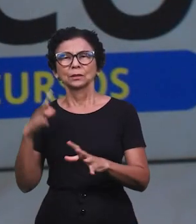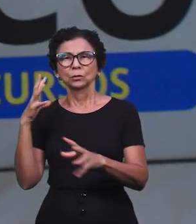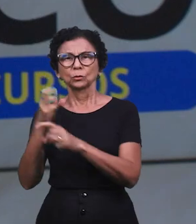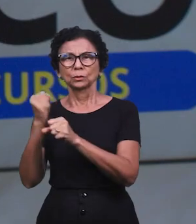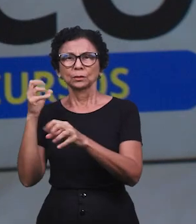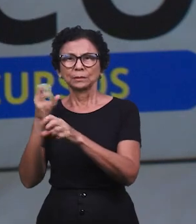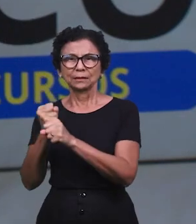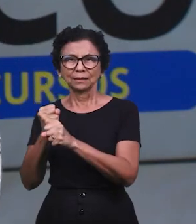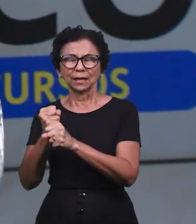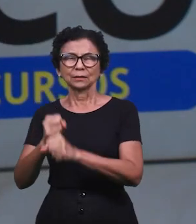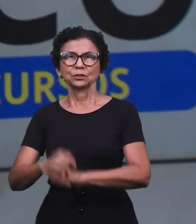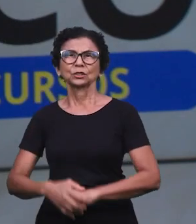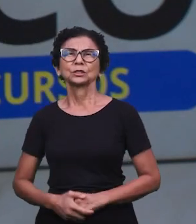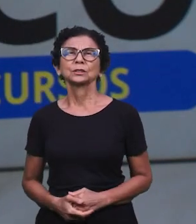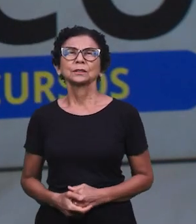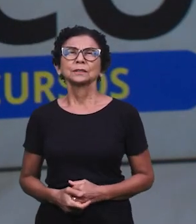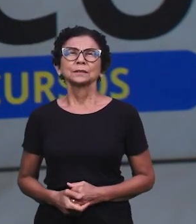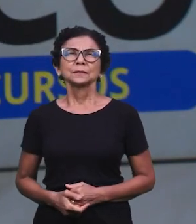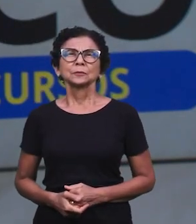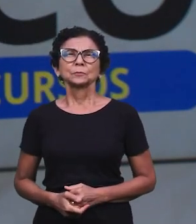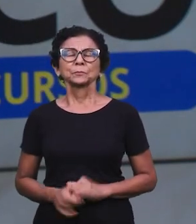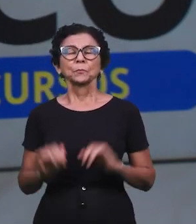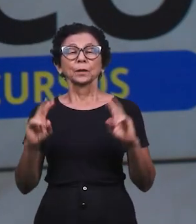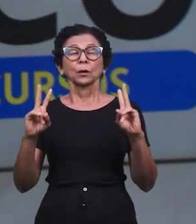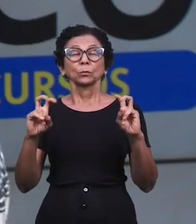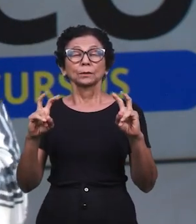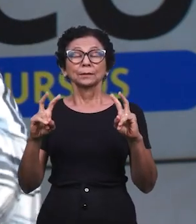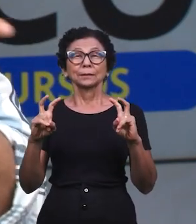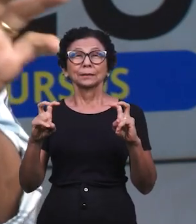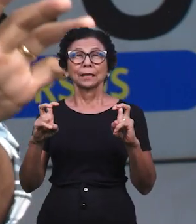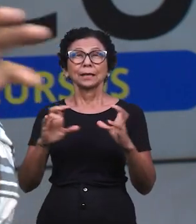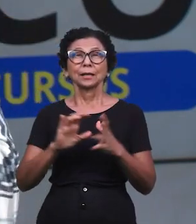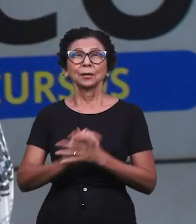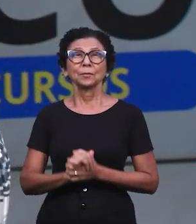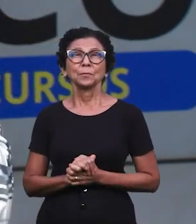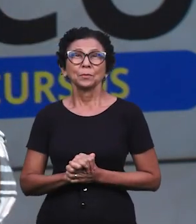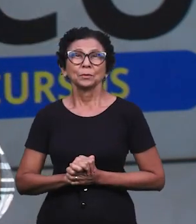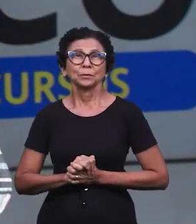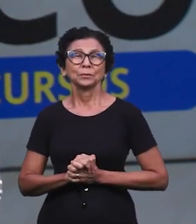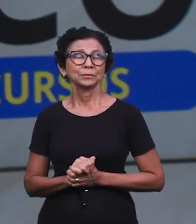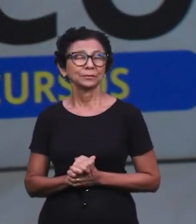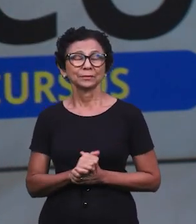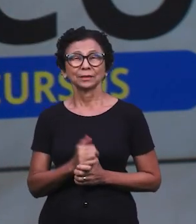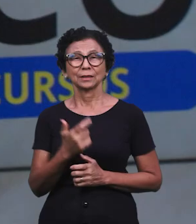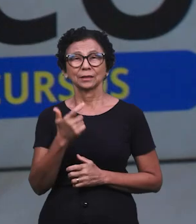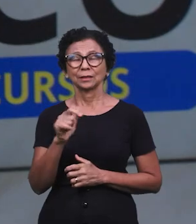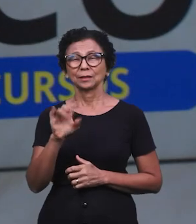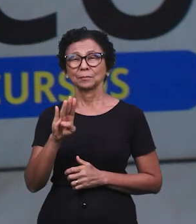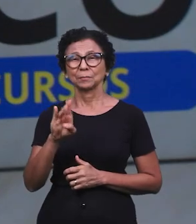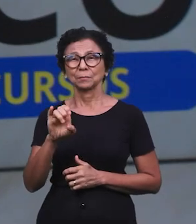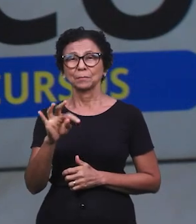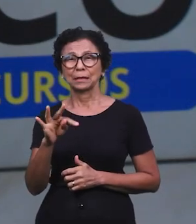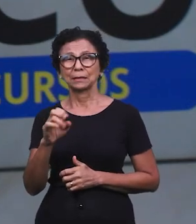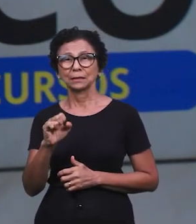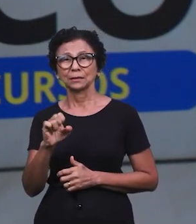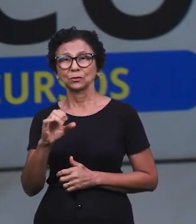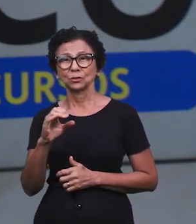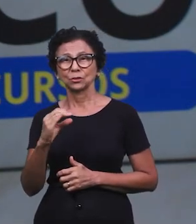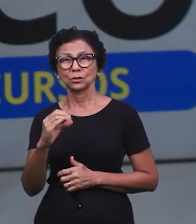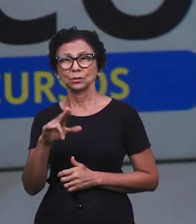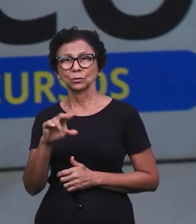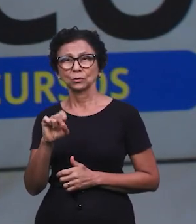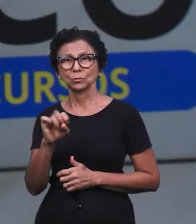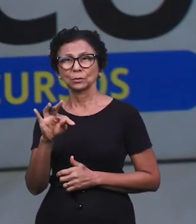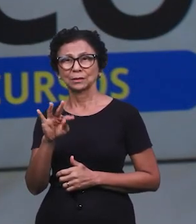de custos. Que eu lembro que o tema era método de custeio, que ninguém precisa saber o que que era, mas eu lembro o seguinte, que tinha